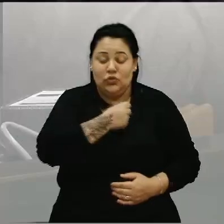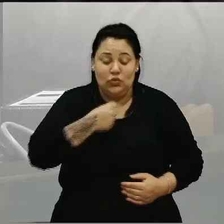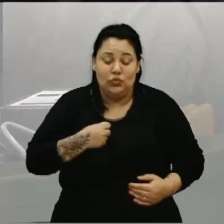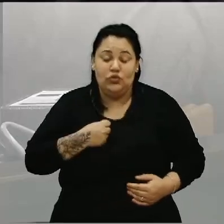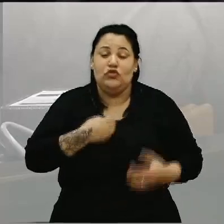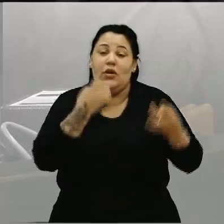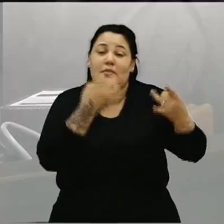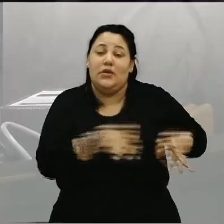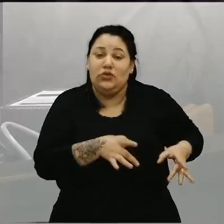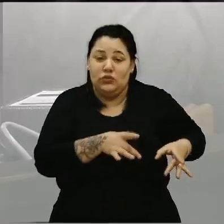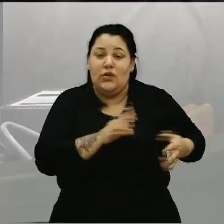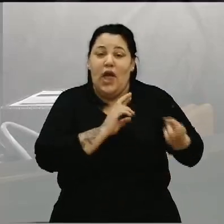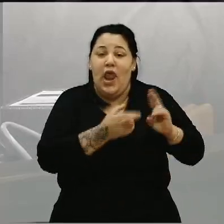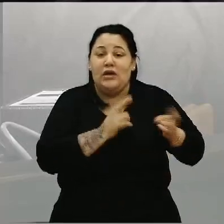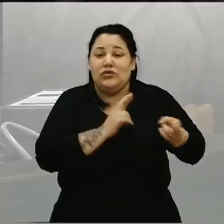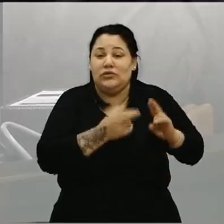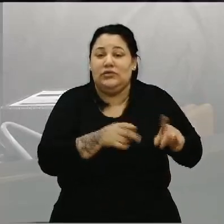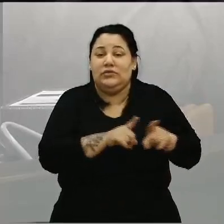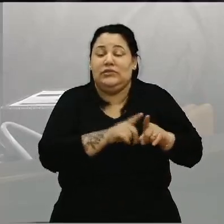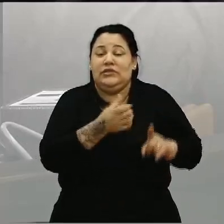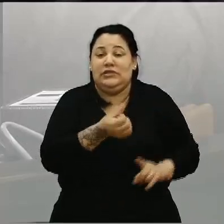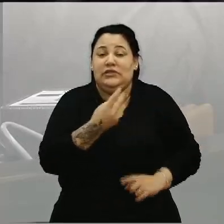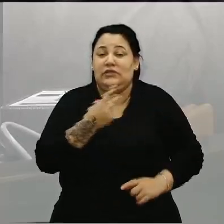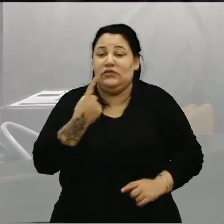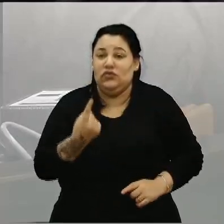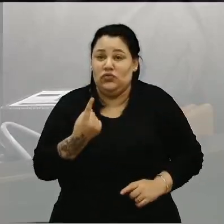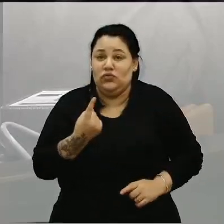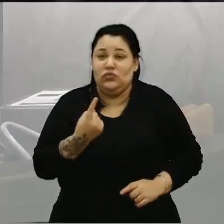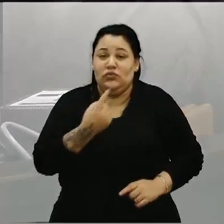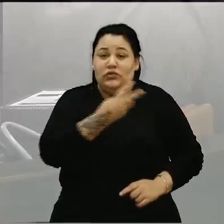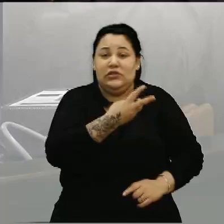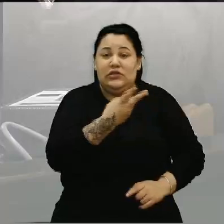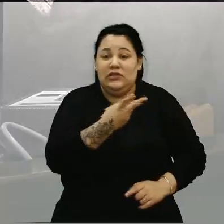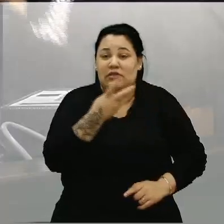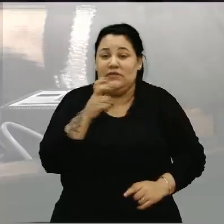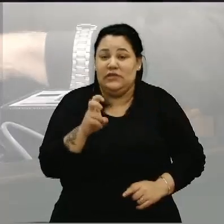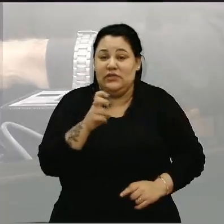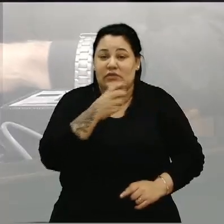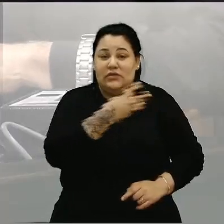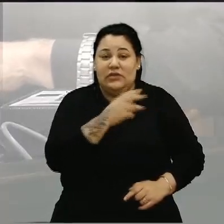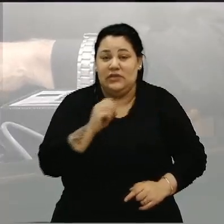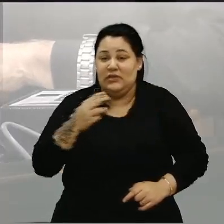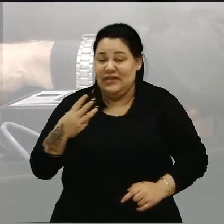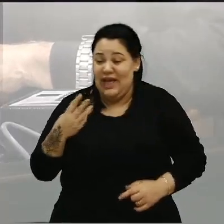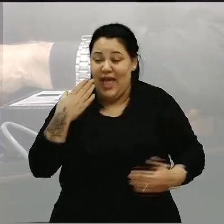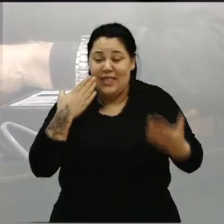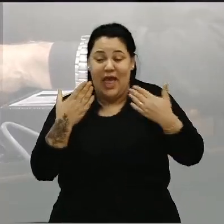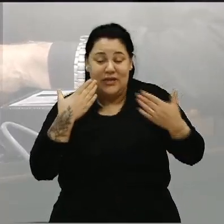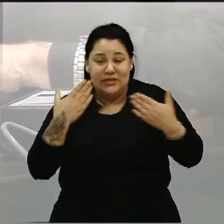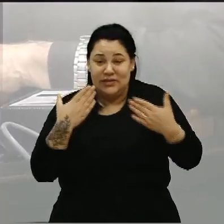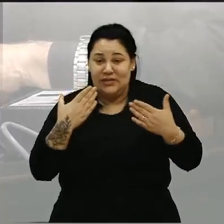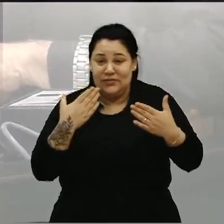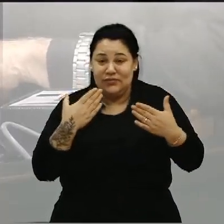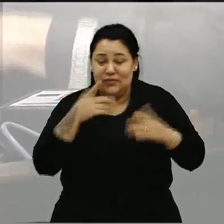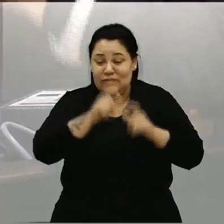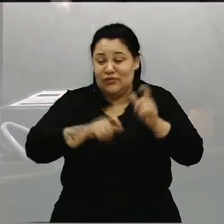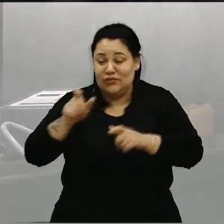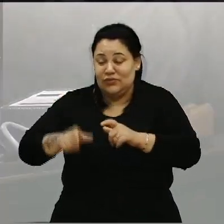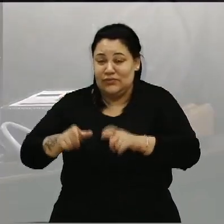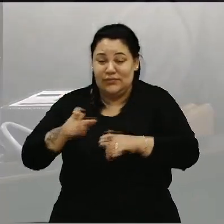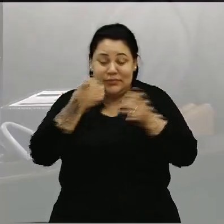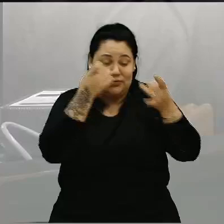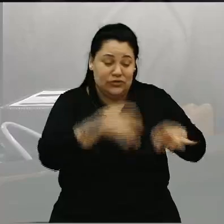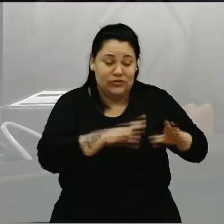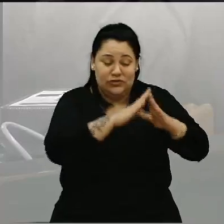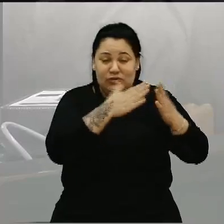abandonos, respectivamente 621, 325 e 303, analisando os dados de maio de 2021